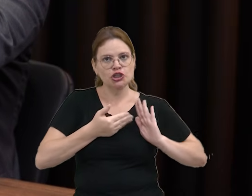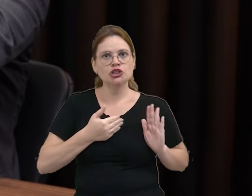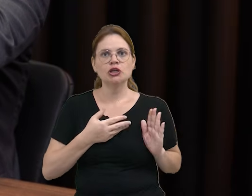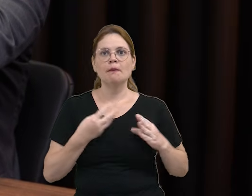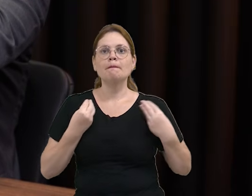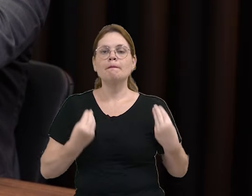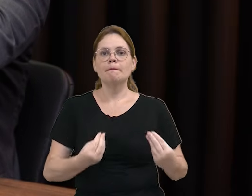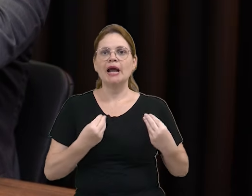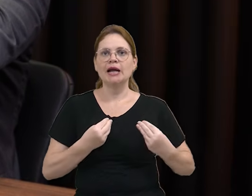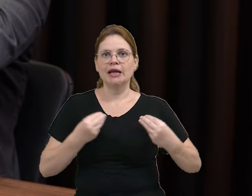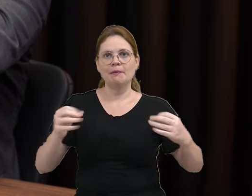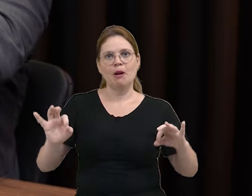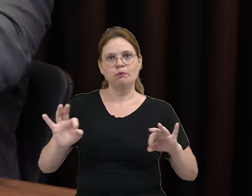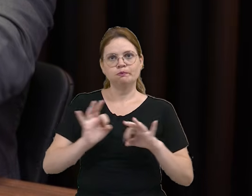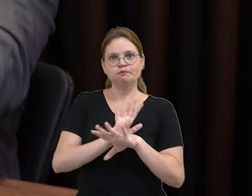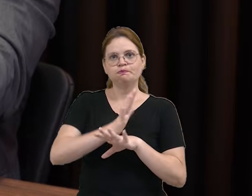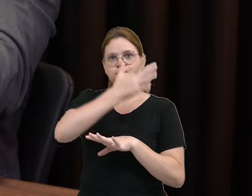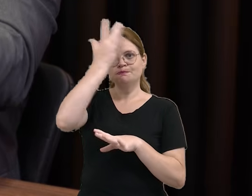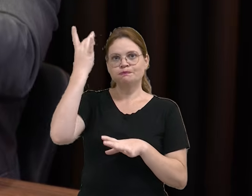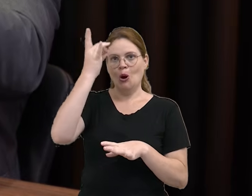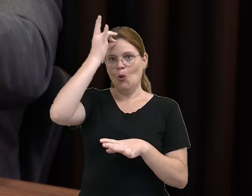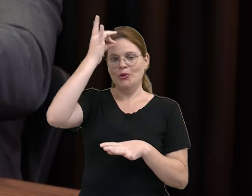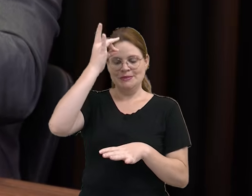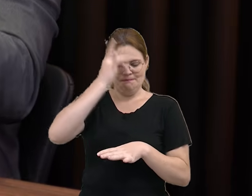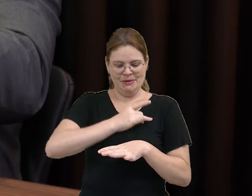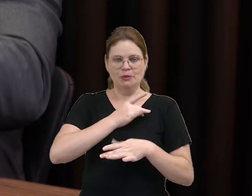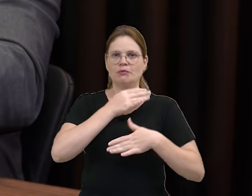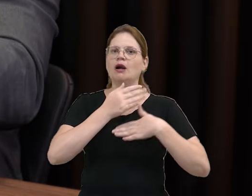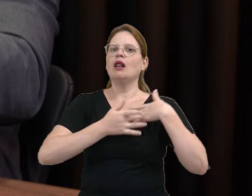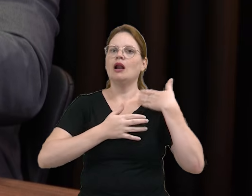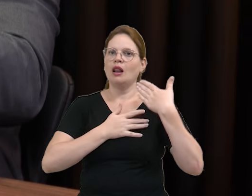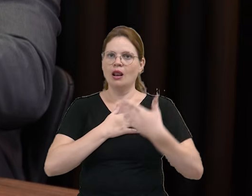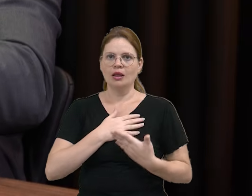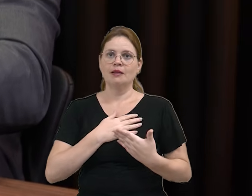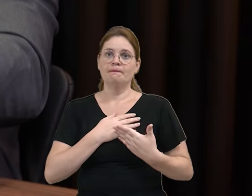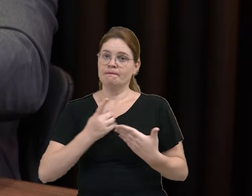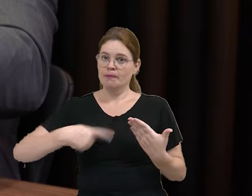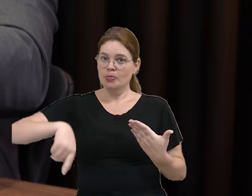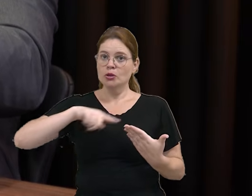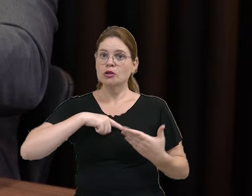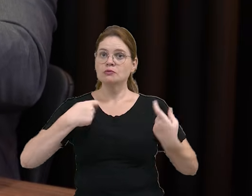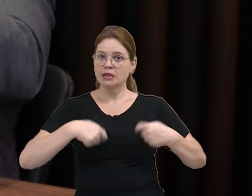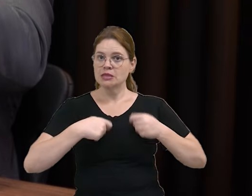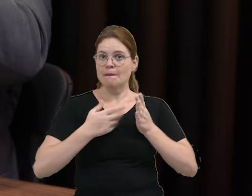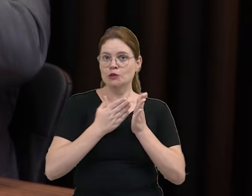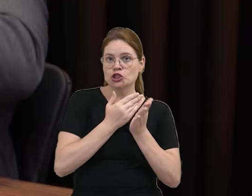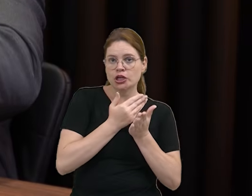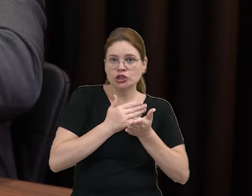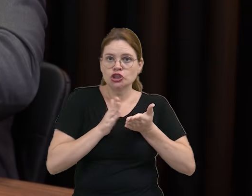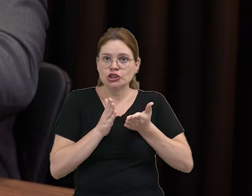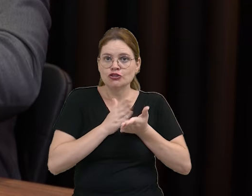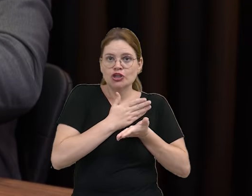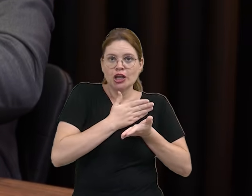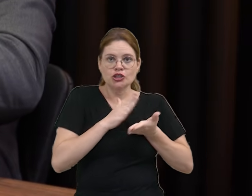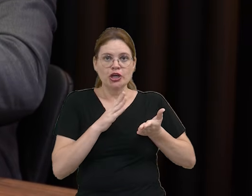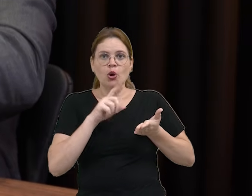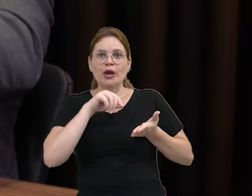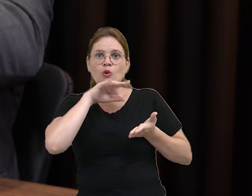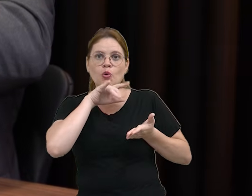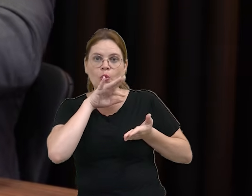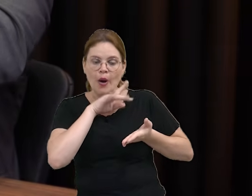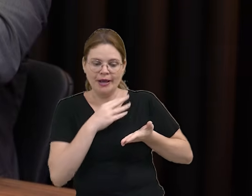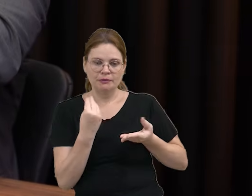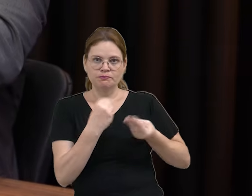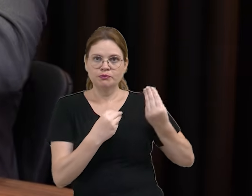Espírito. Nos preenchermos de toda a vontade de Deus, do seu Espírito Santo.